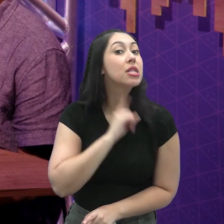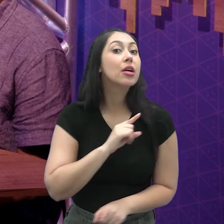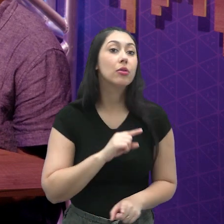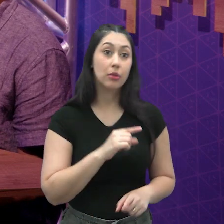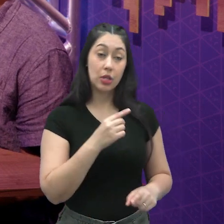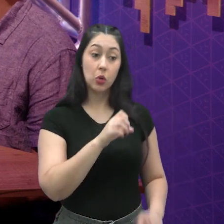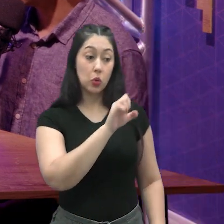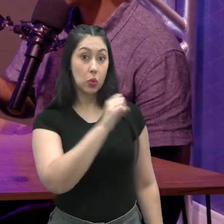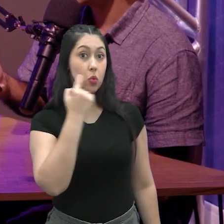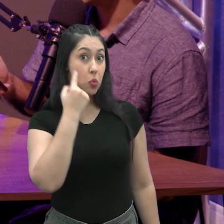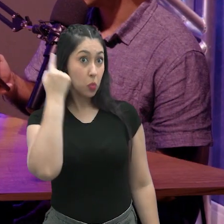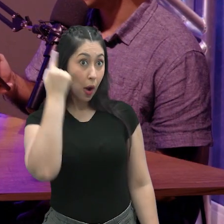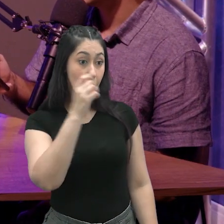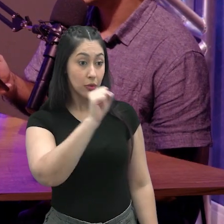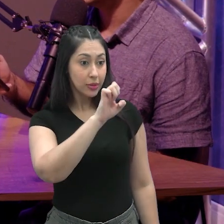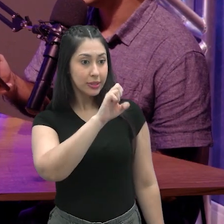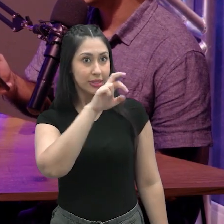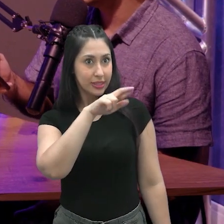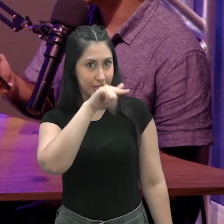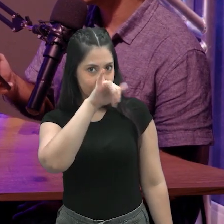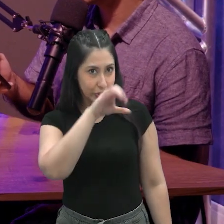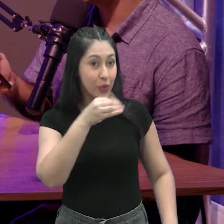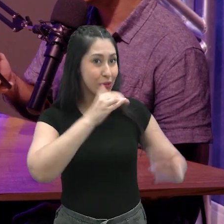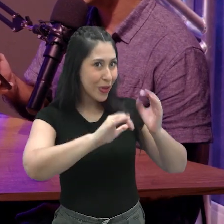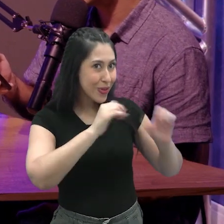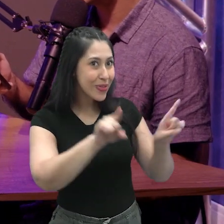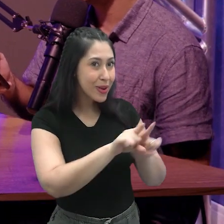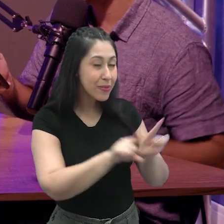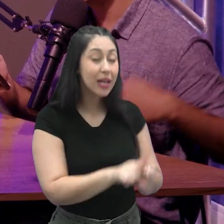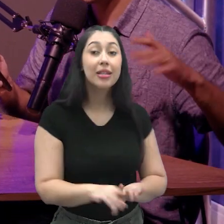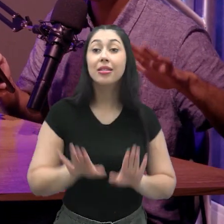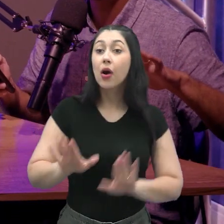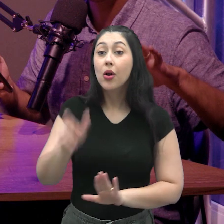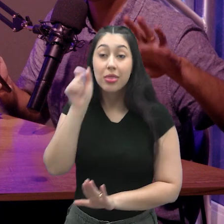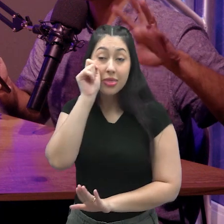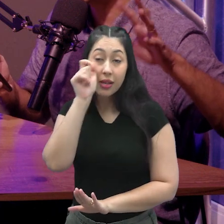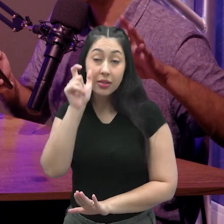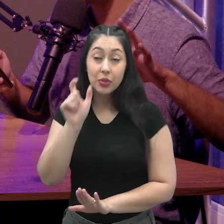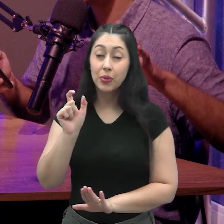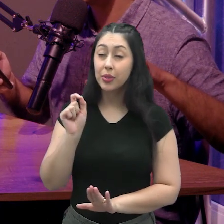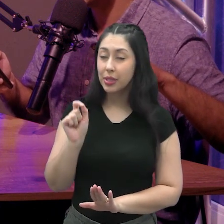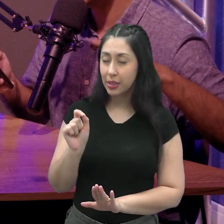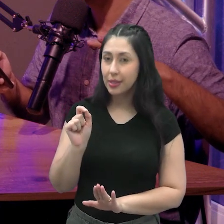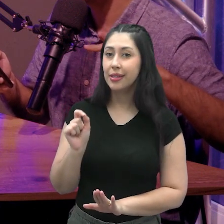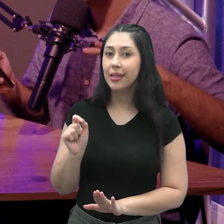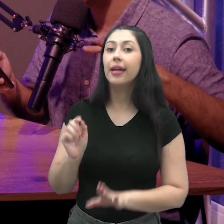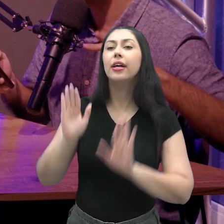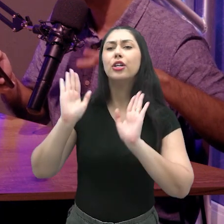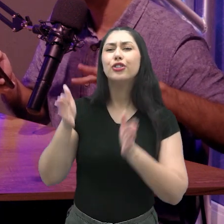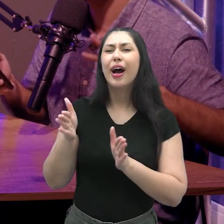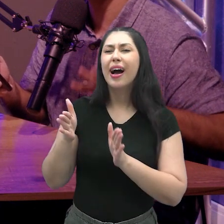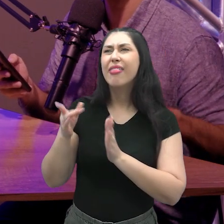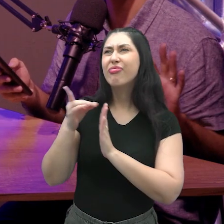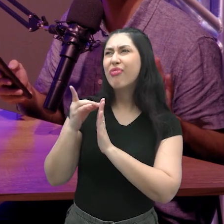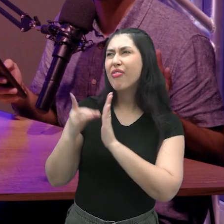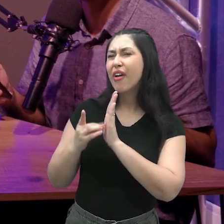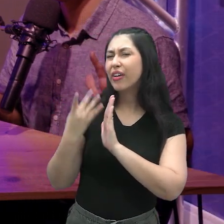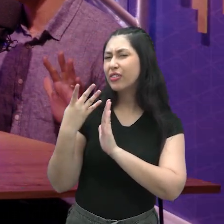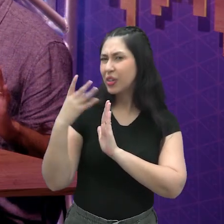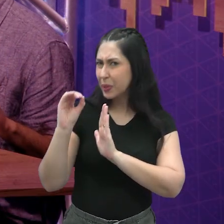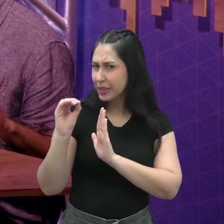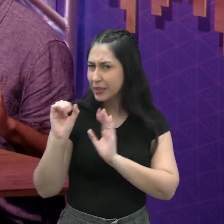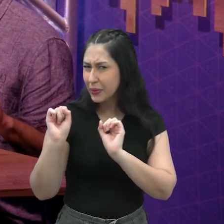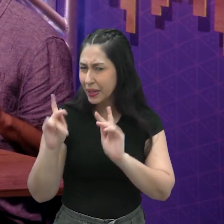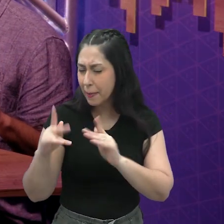também na voz de Sérgio Reis depois. Sim, e uma coisa interessante, isso, galera, só para se situar, já tá lá na década de 40,